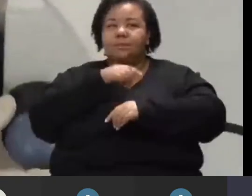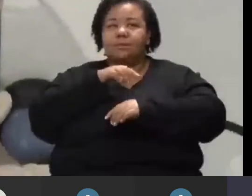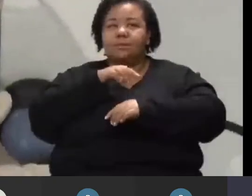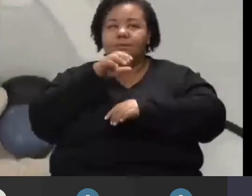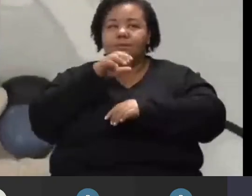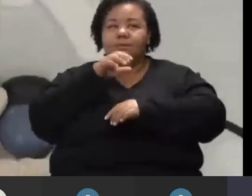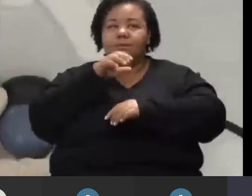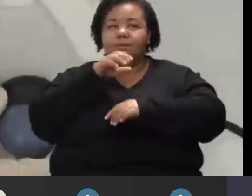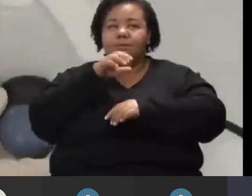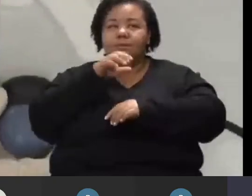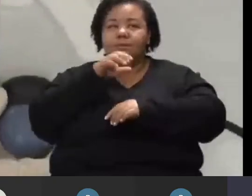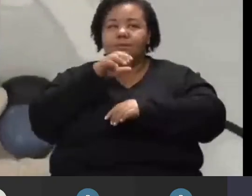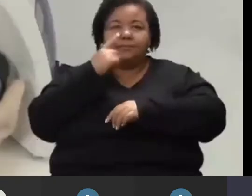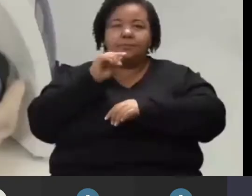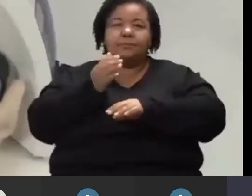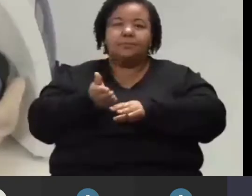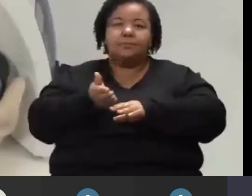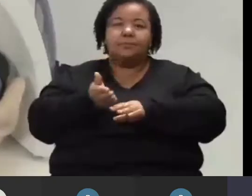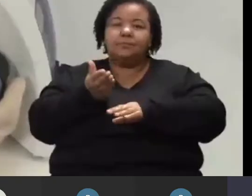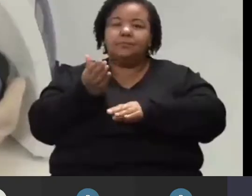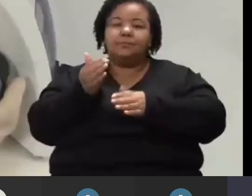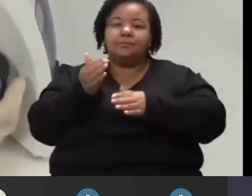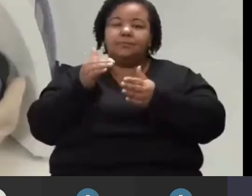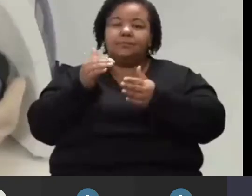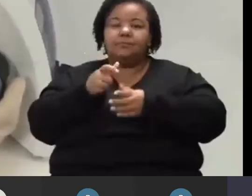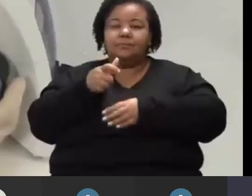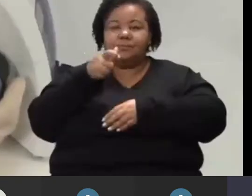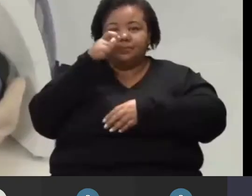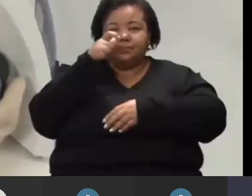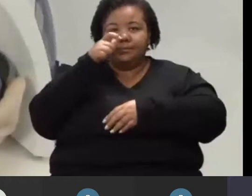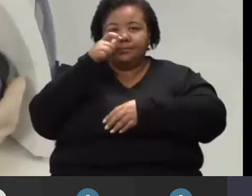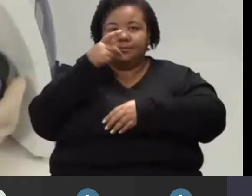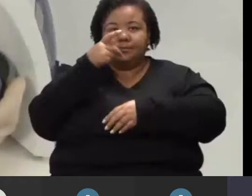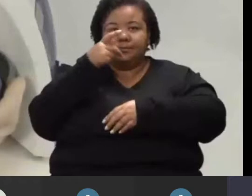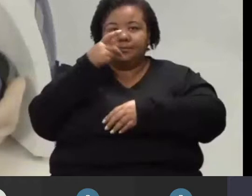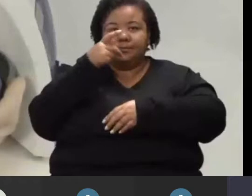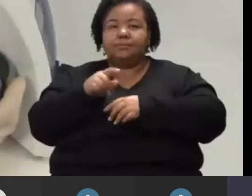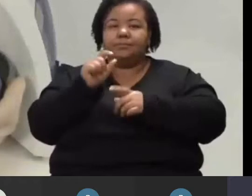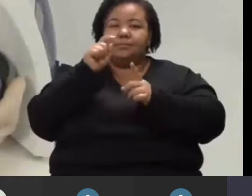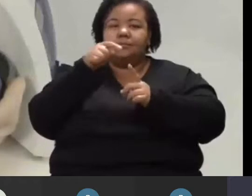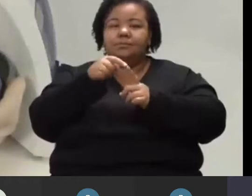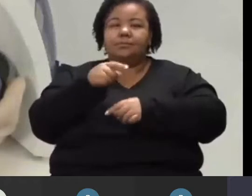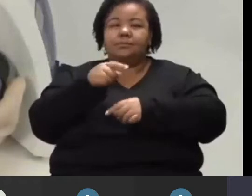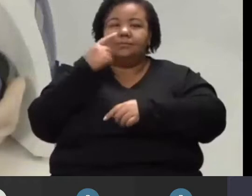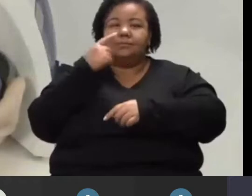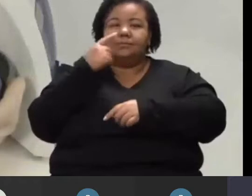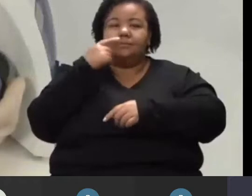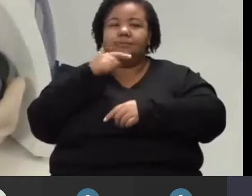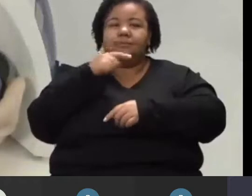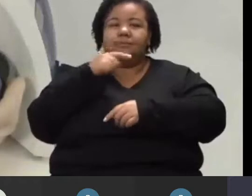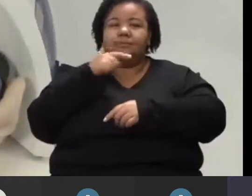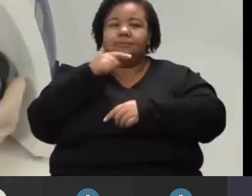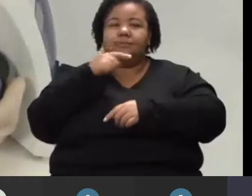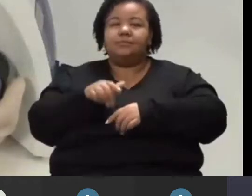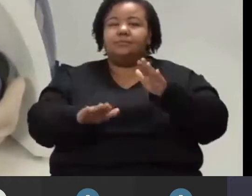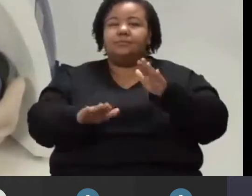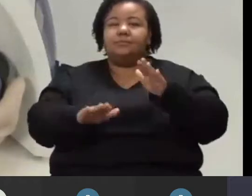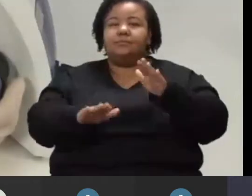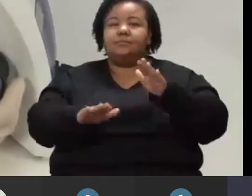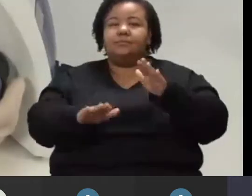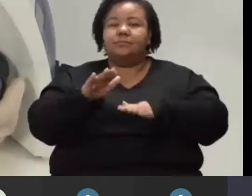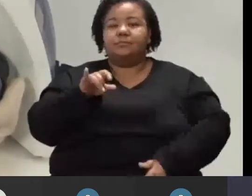macrômetro e vai subindo o macrômetro até você enxergar ali o seu objeto. Repare que agora eu estou mexendo no diafragma.